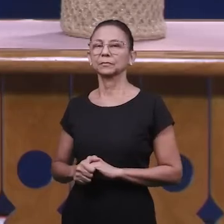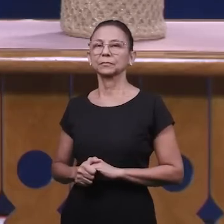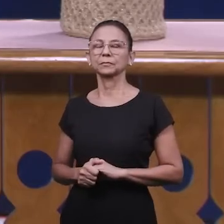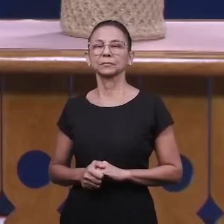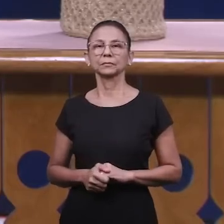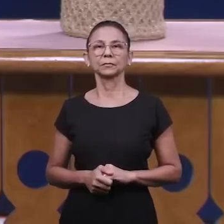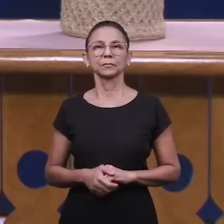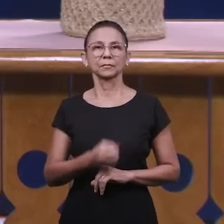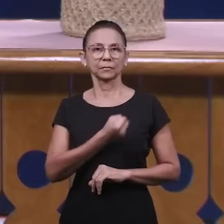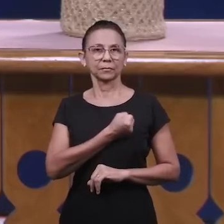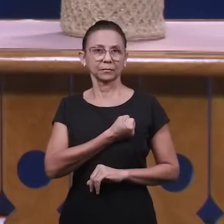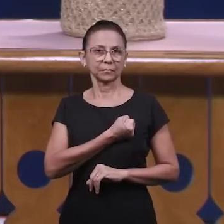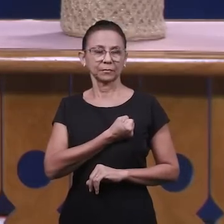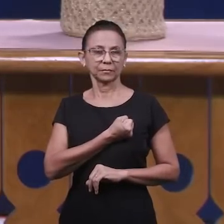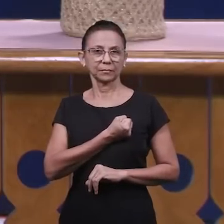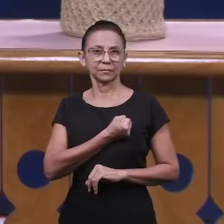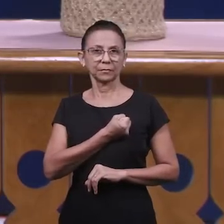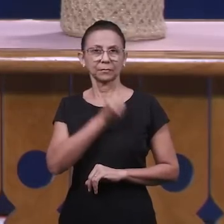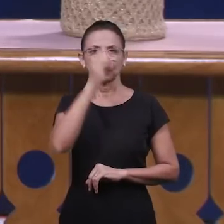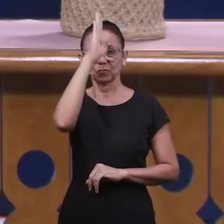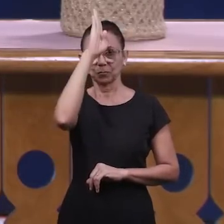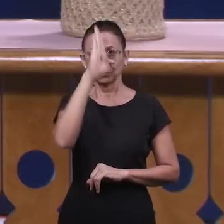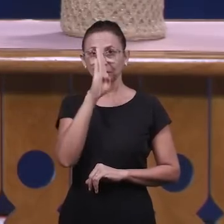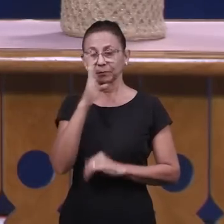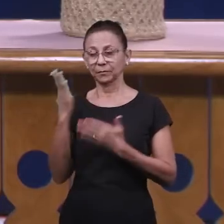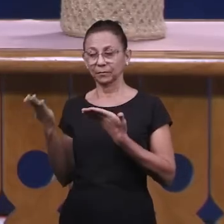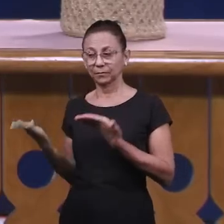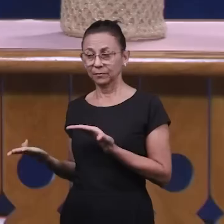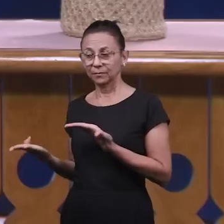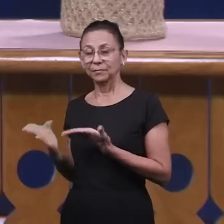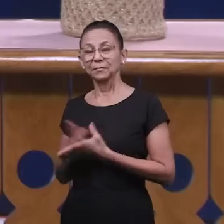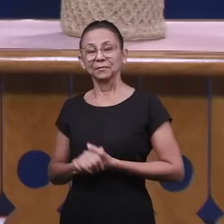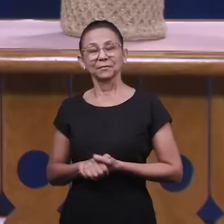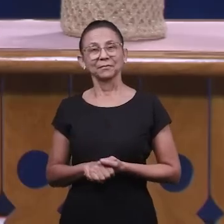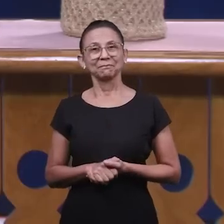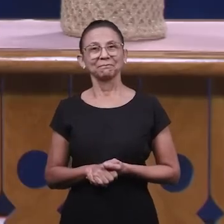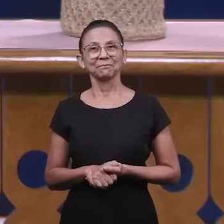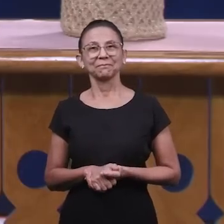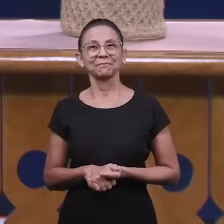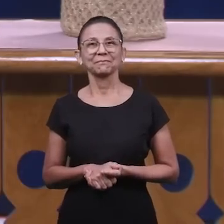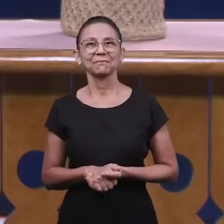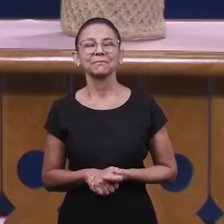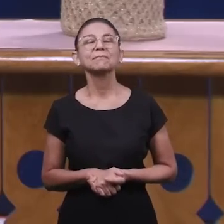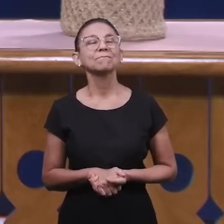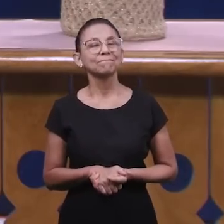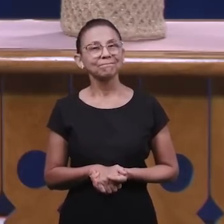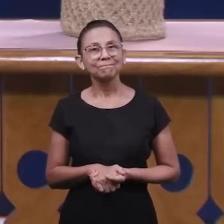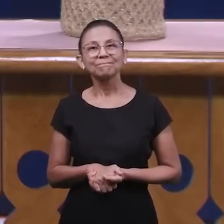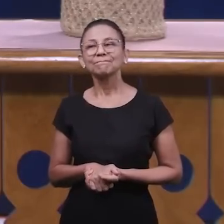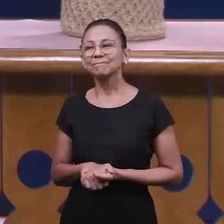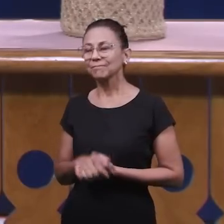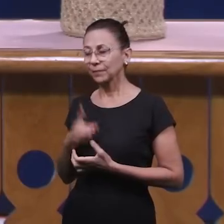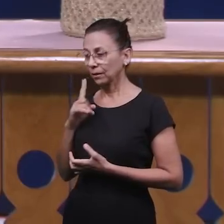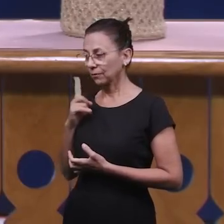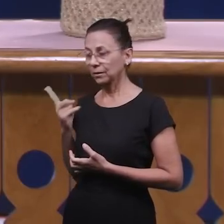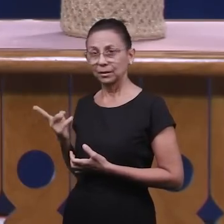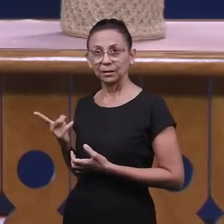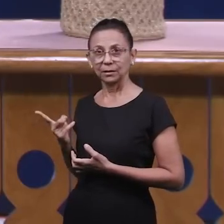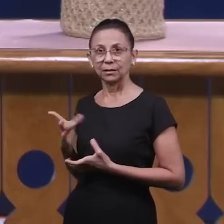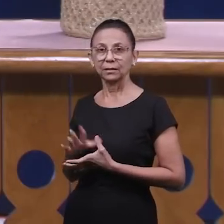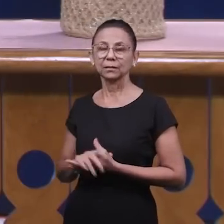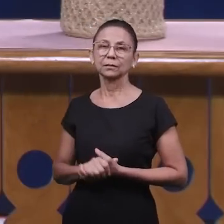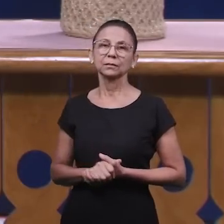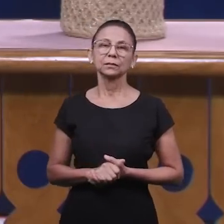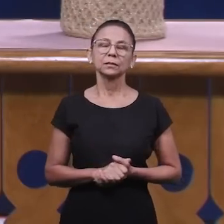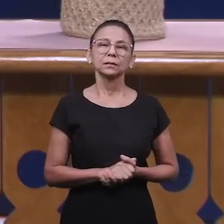ser redirecionado para a ligação. Você pode ligar a qualquer hora do dia, da noite, final de semana, feriado, não tem importância. Nós temos